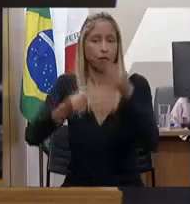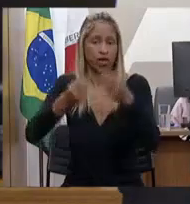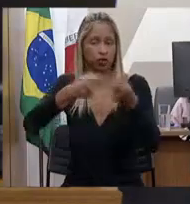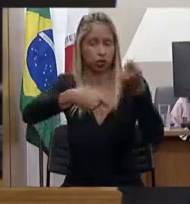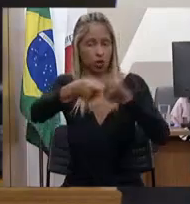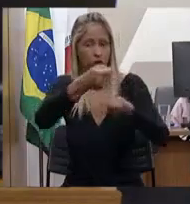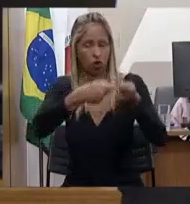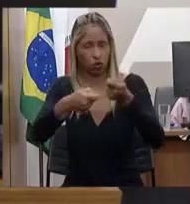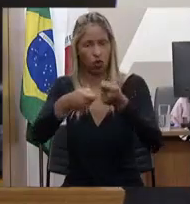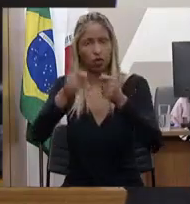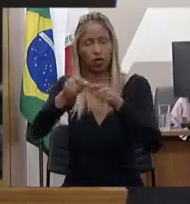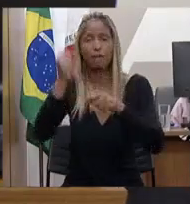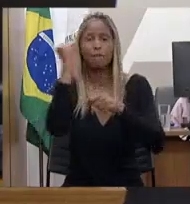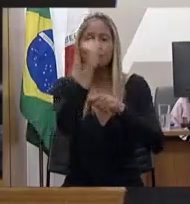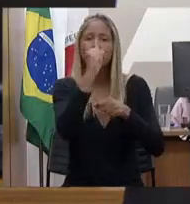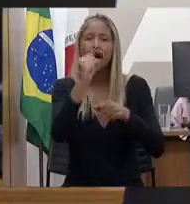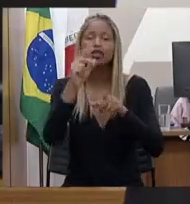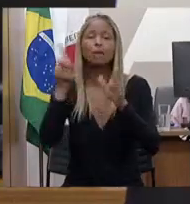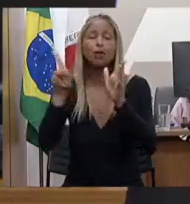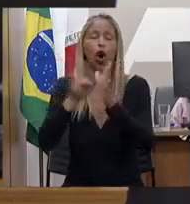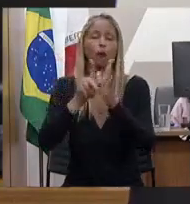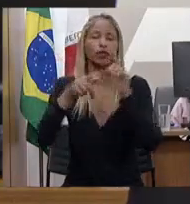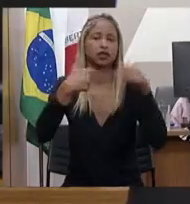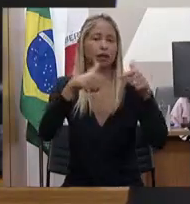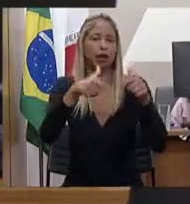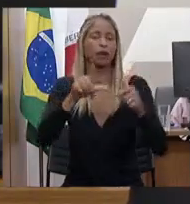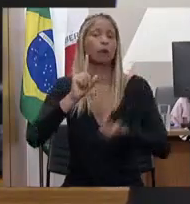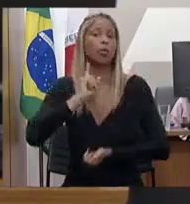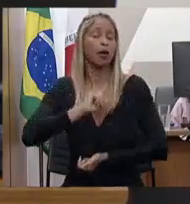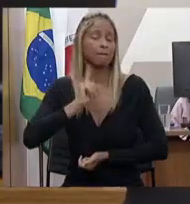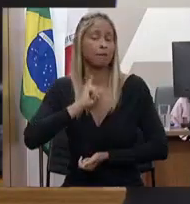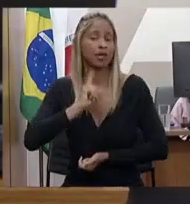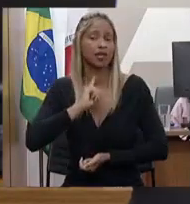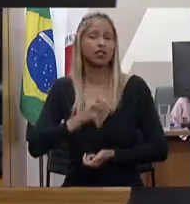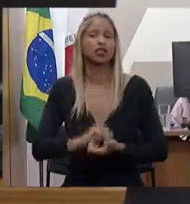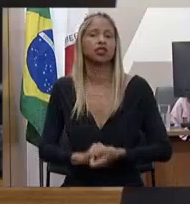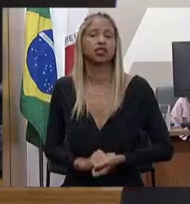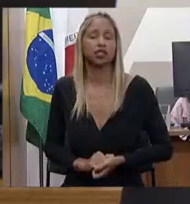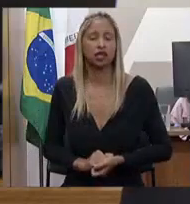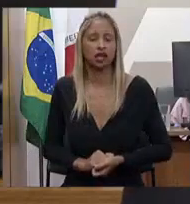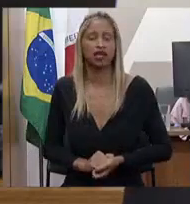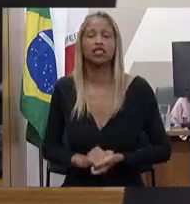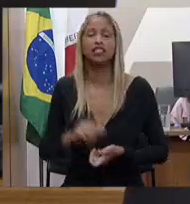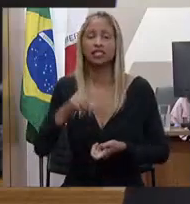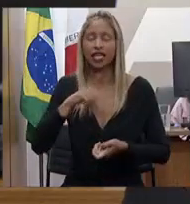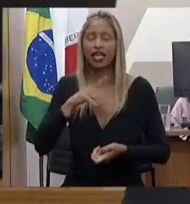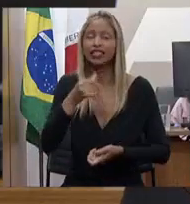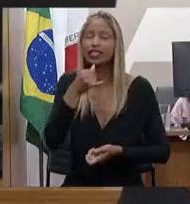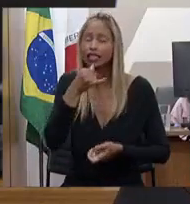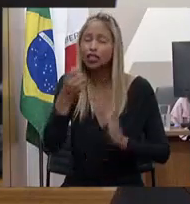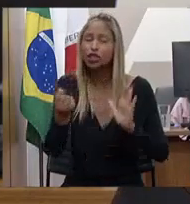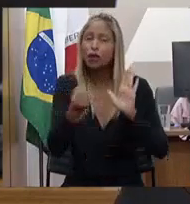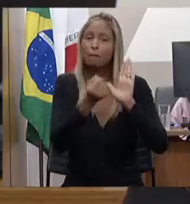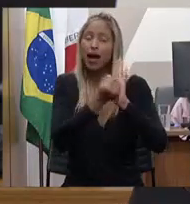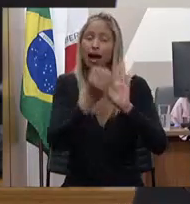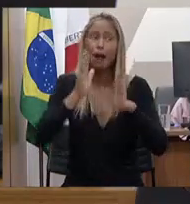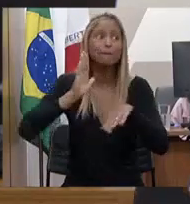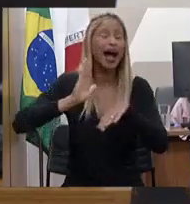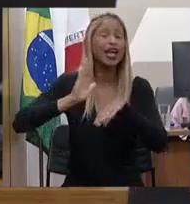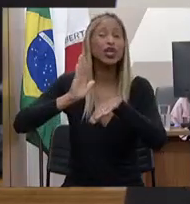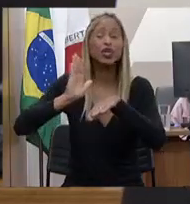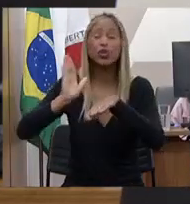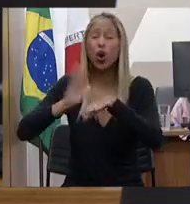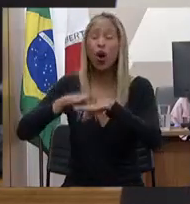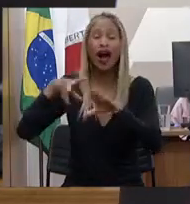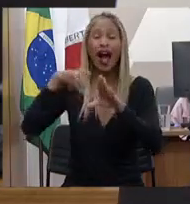daqueles inclusive que matam seus próprios trabalhadores Minas Gerais tem a triste marca de ter tido o maior acidente de trabalho